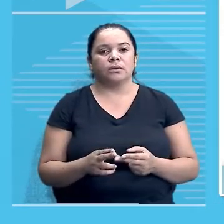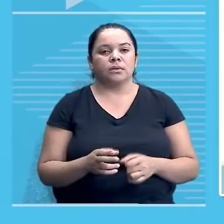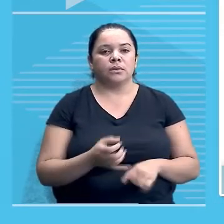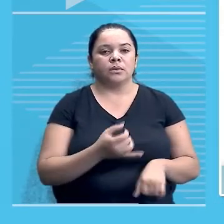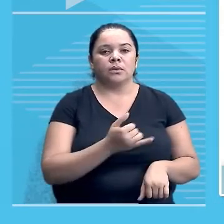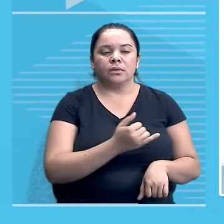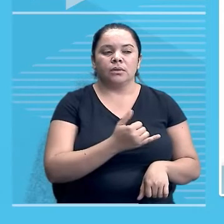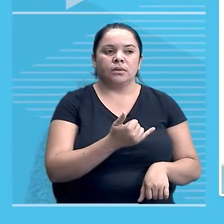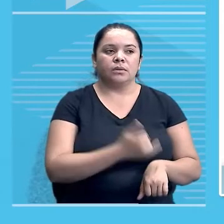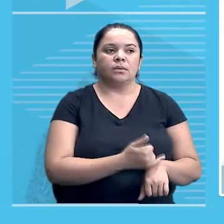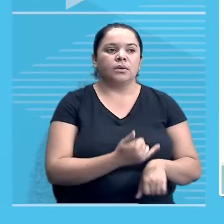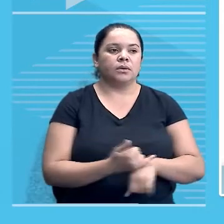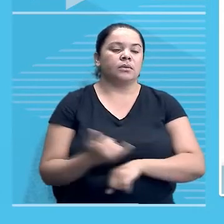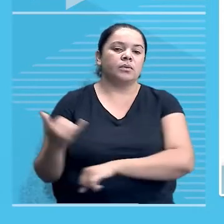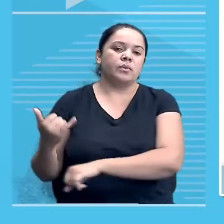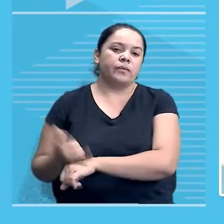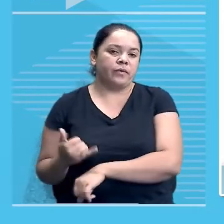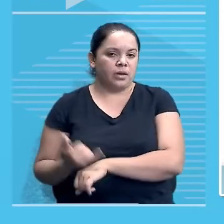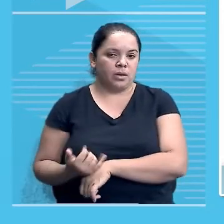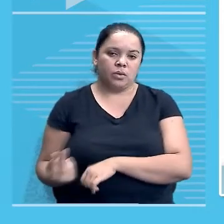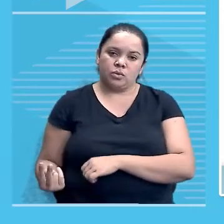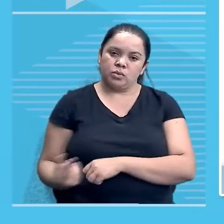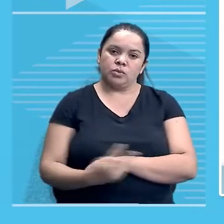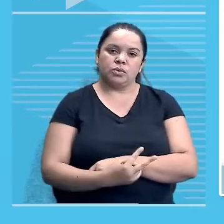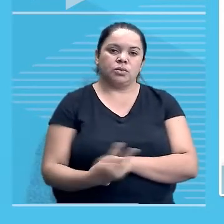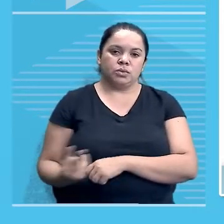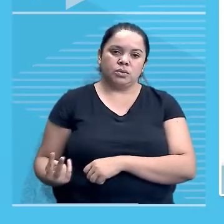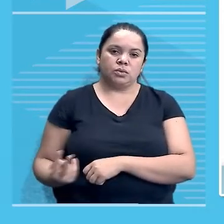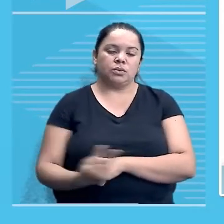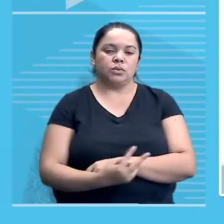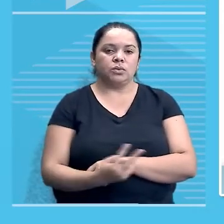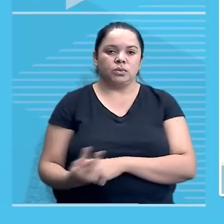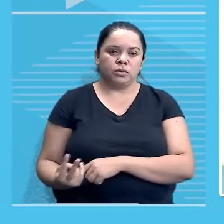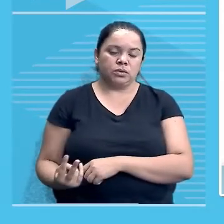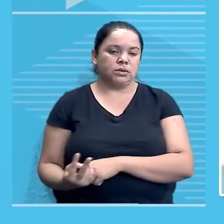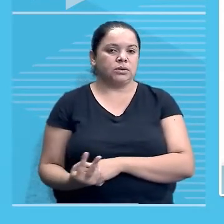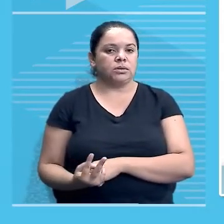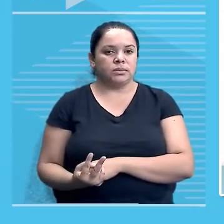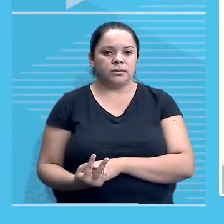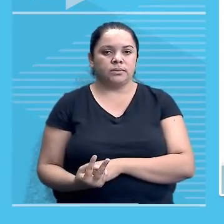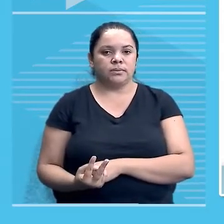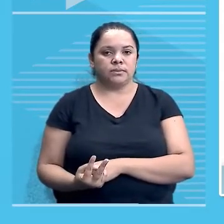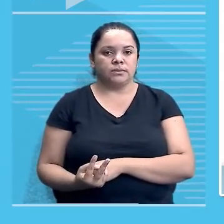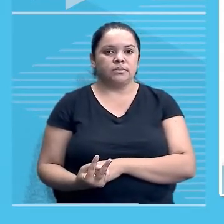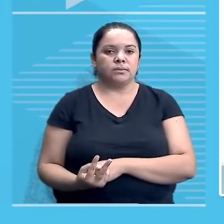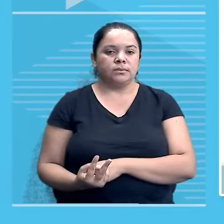mesmo sendo duas bolinhas de um mesmo material,